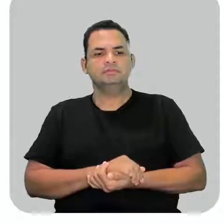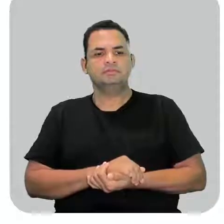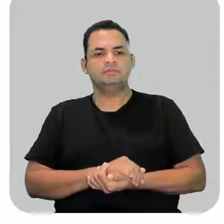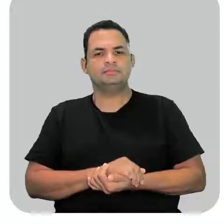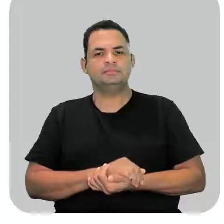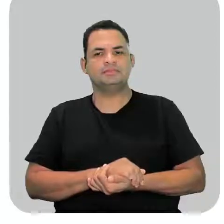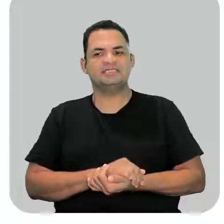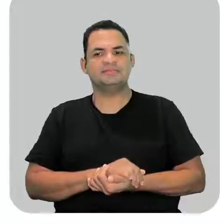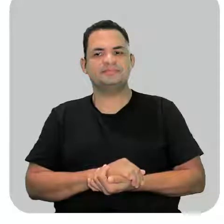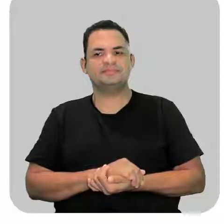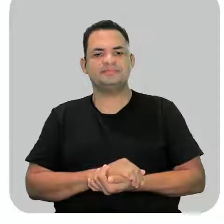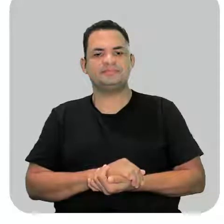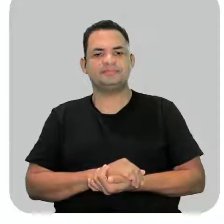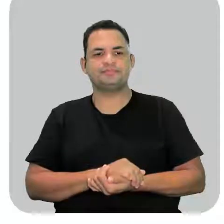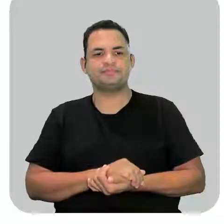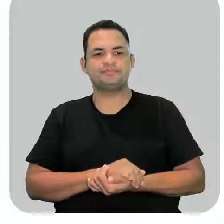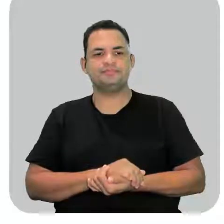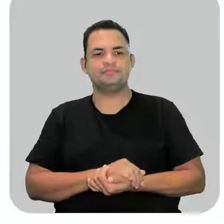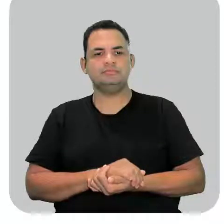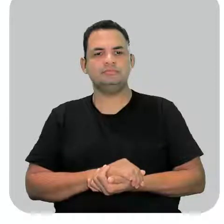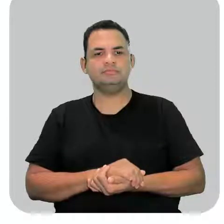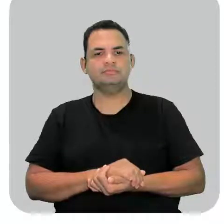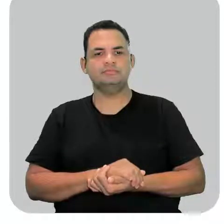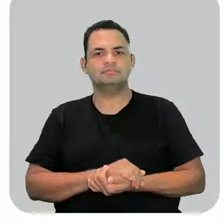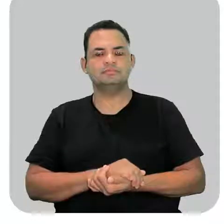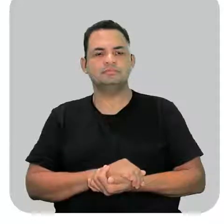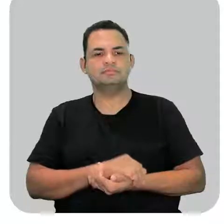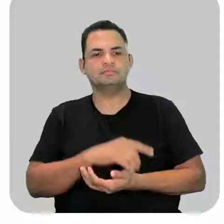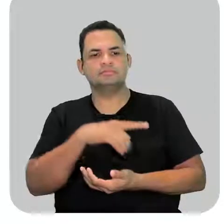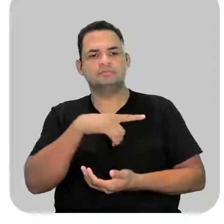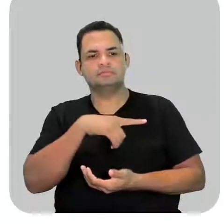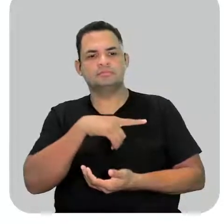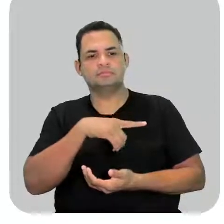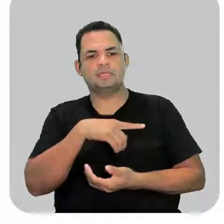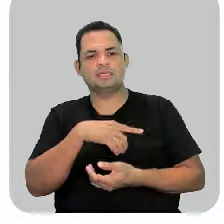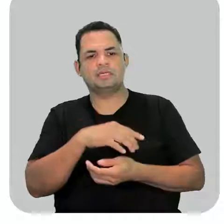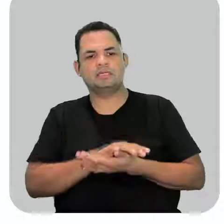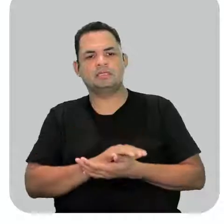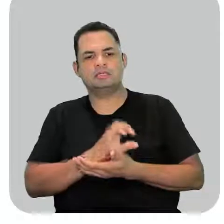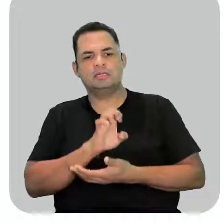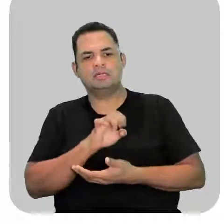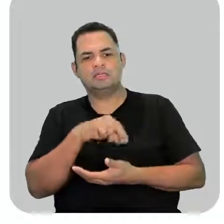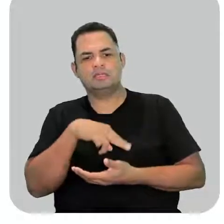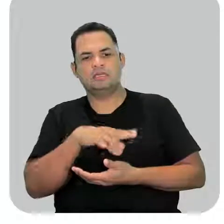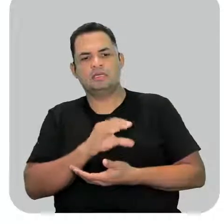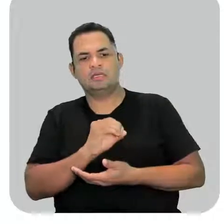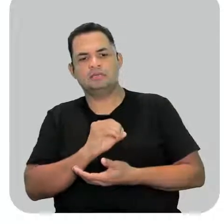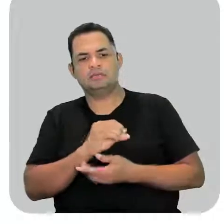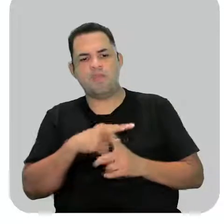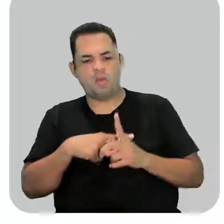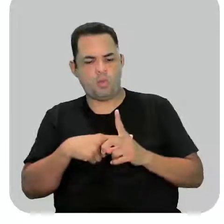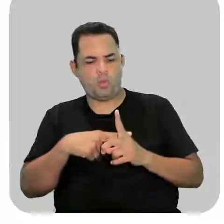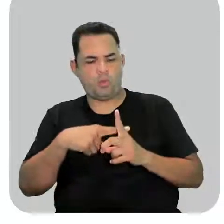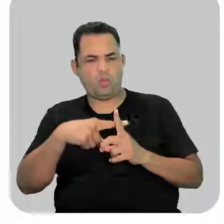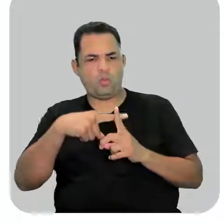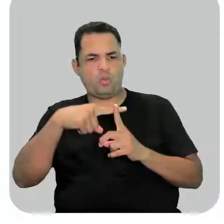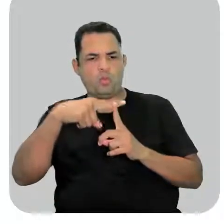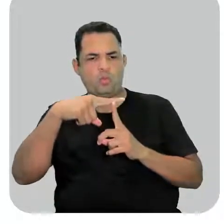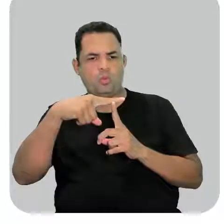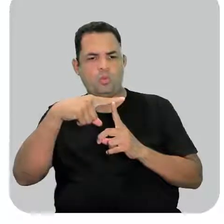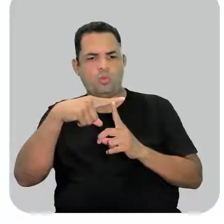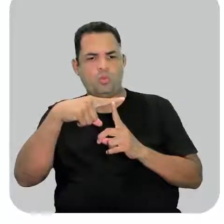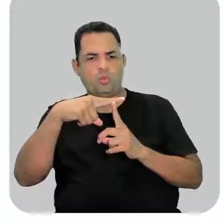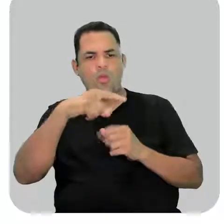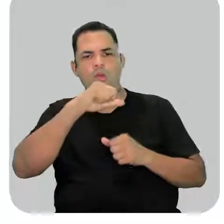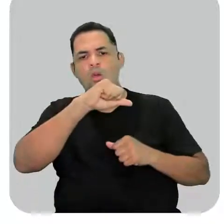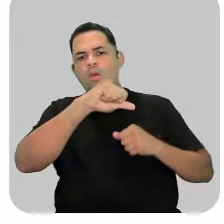ó. Aqui nós temos a etanonitrila, de ponto de ebulição